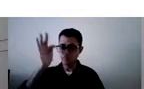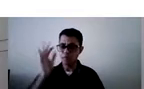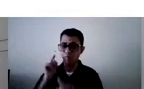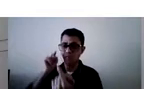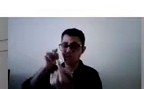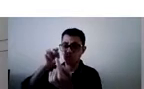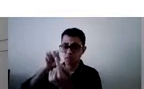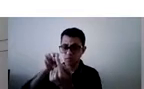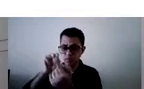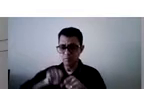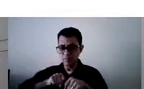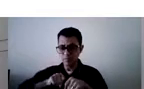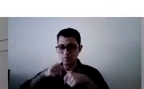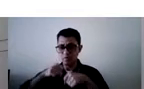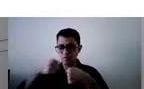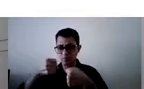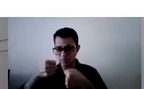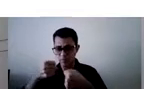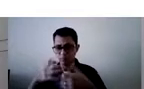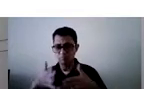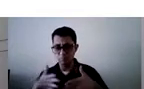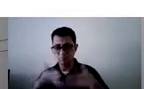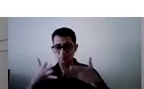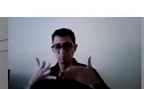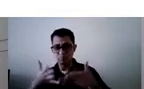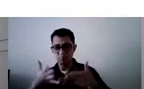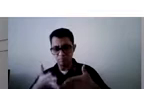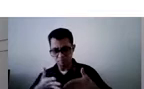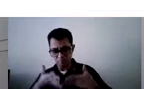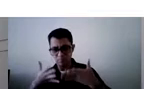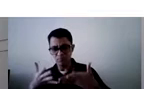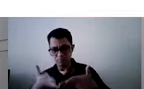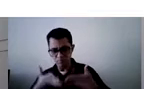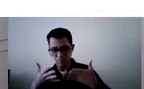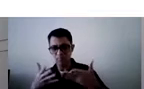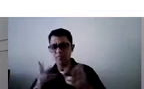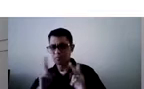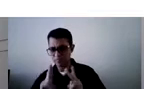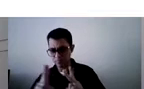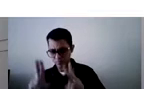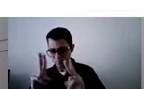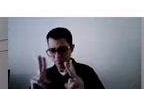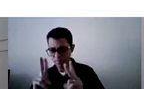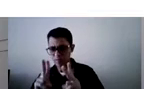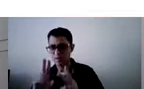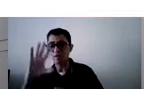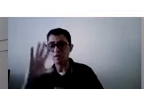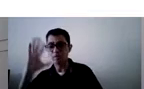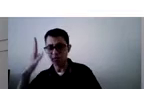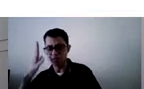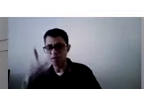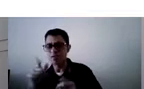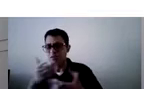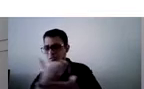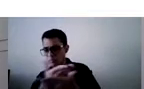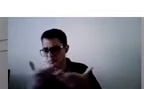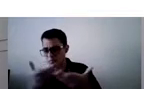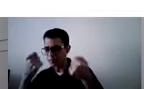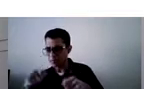propósito, esforço e alegria, sabendo que ciladas e sobressaltos exige de